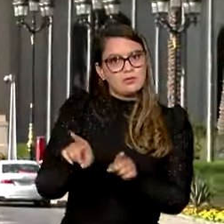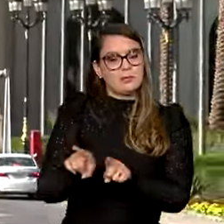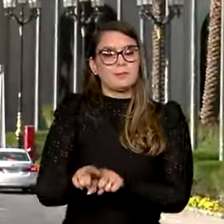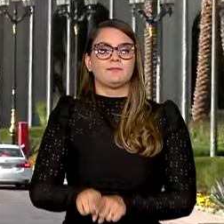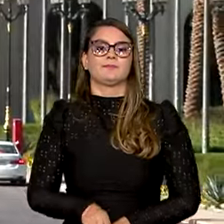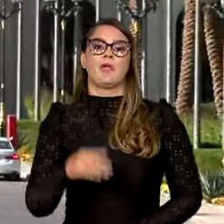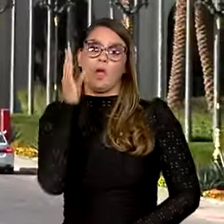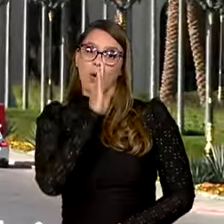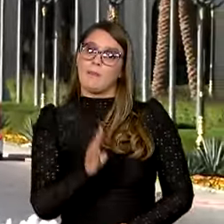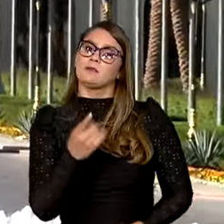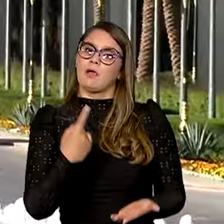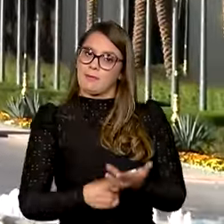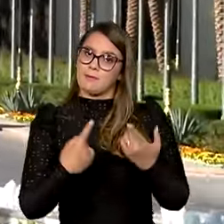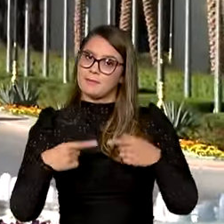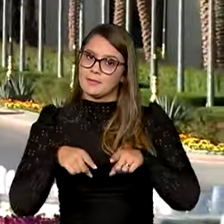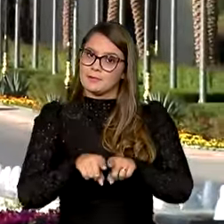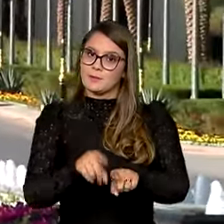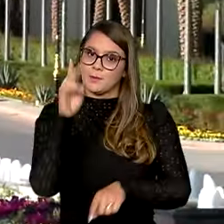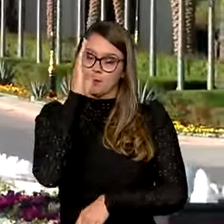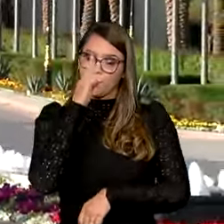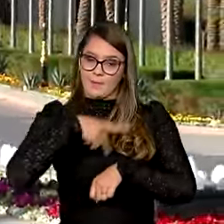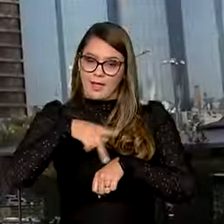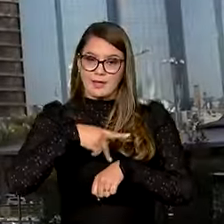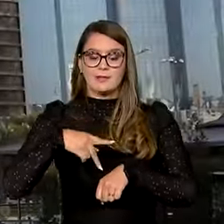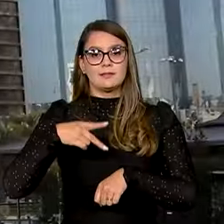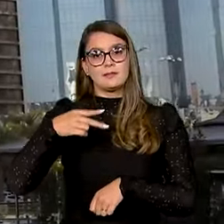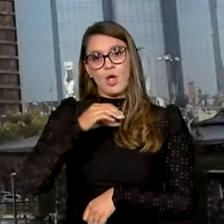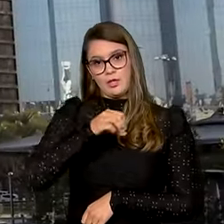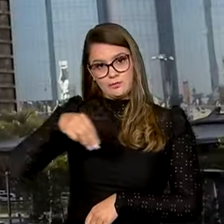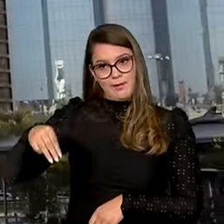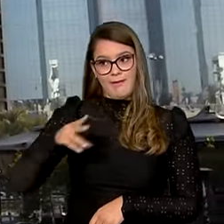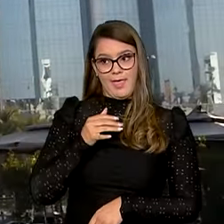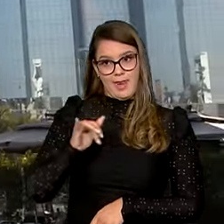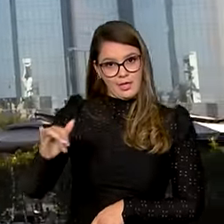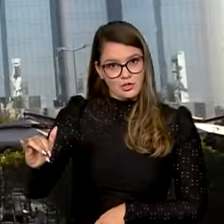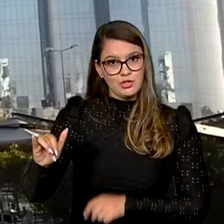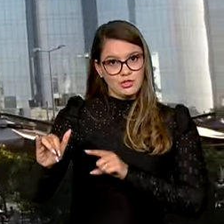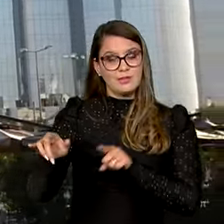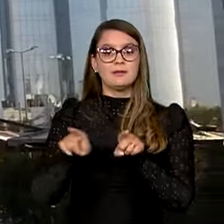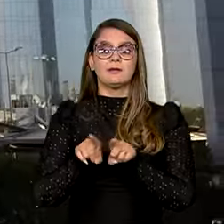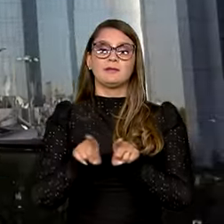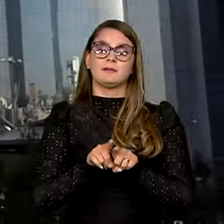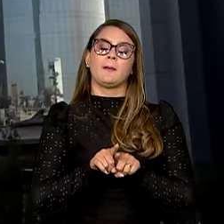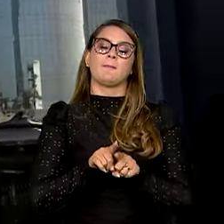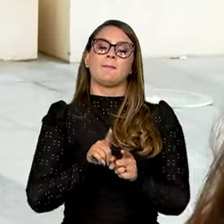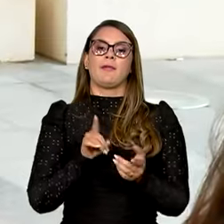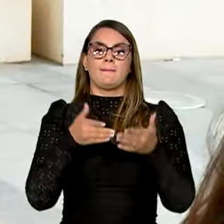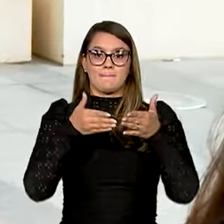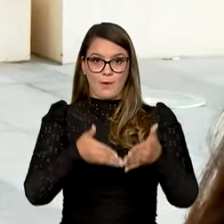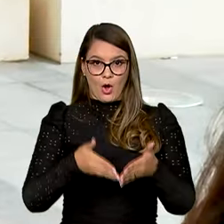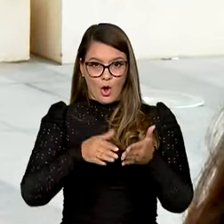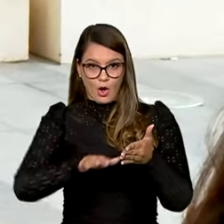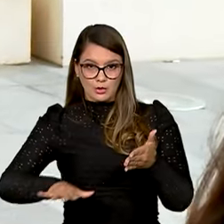também pretende fechar grandes parcerias com o país do oriente médio nos setores de energia renovável e de portos e aeroportos